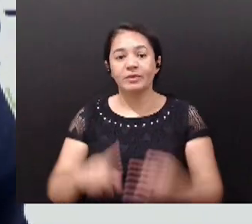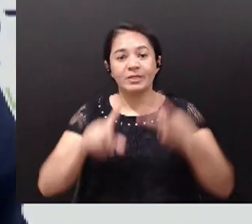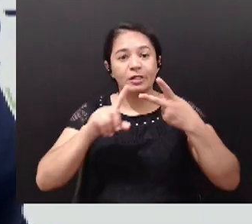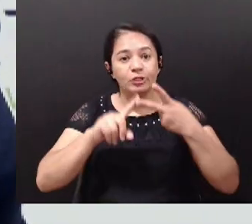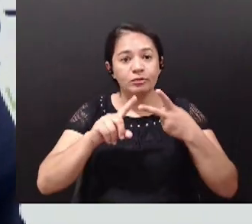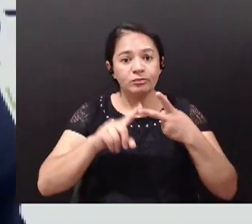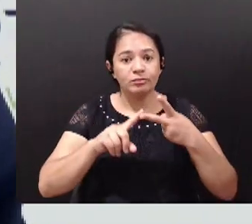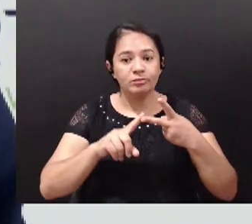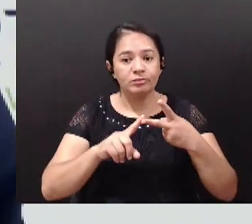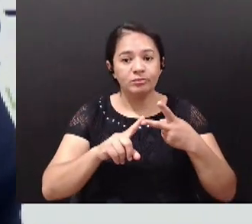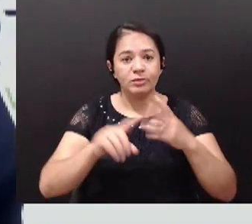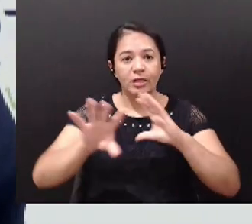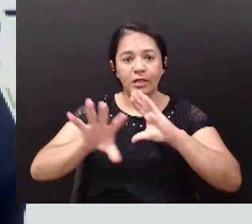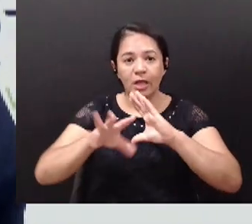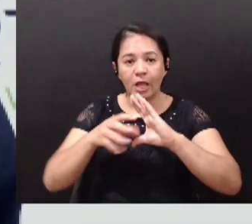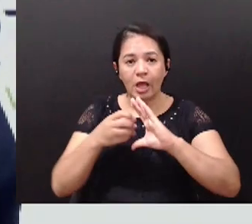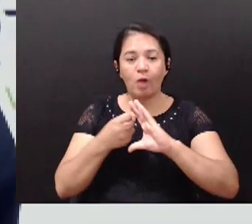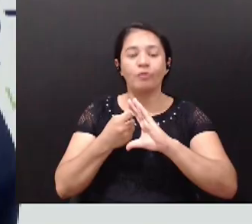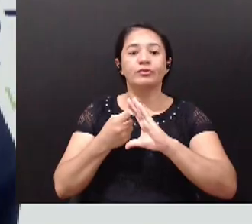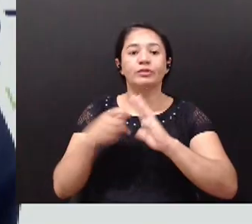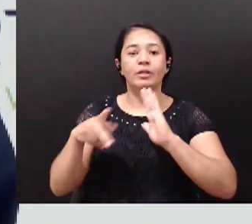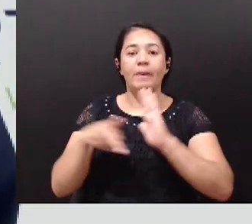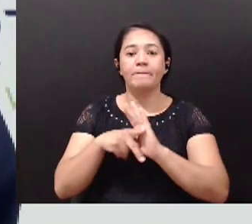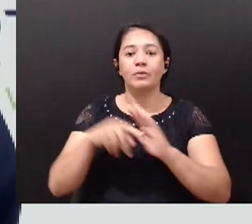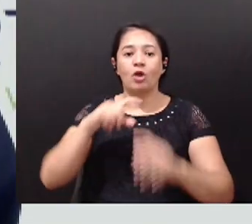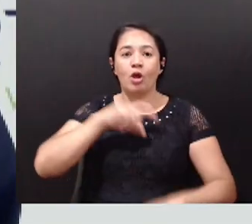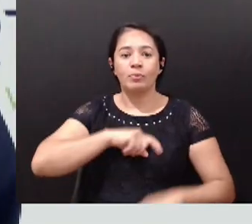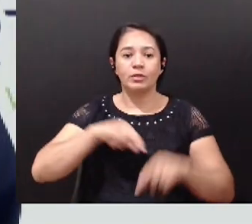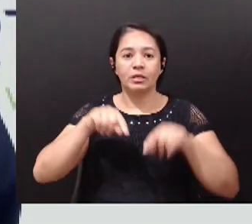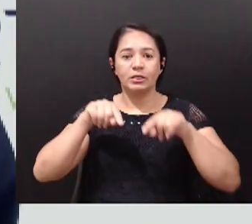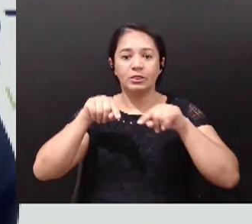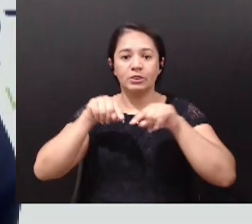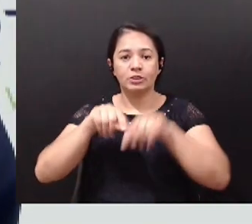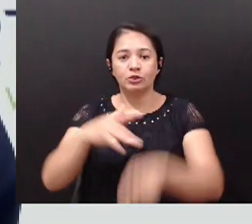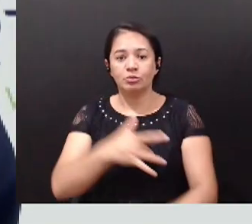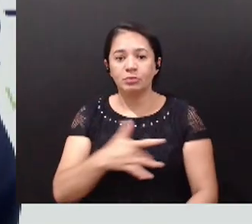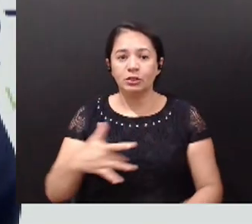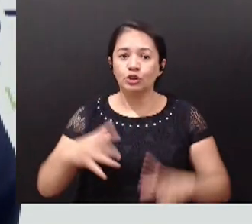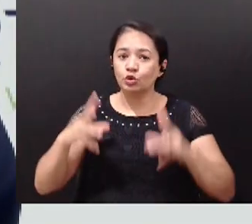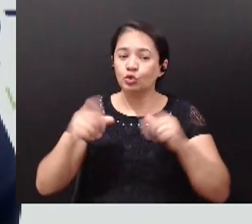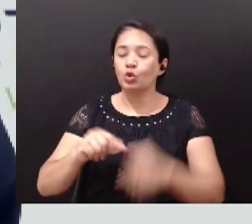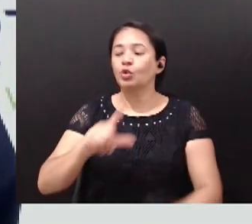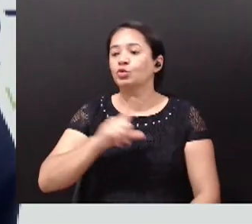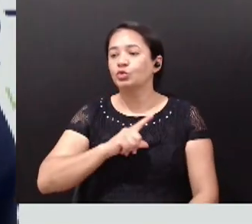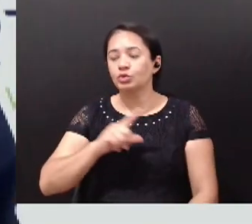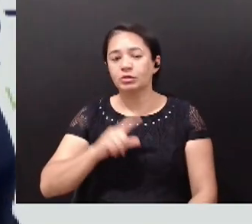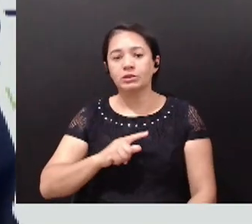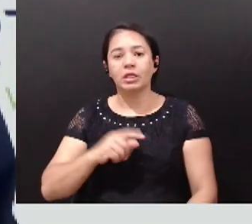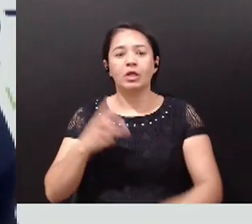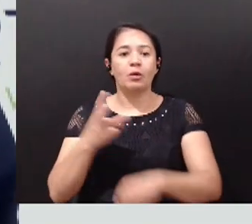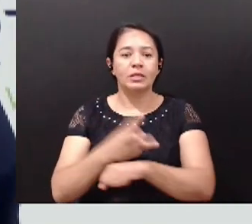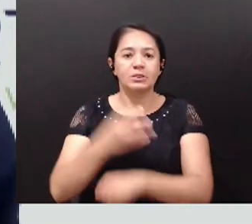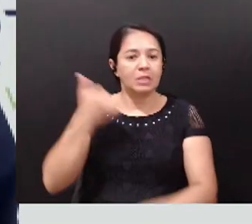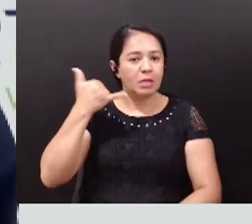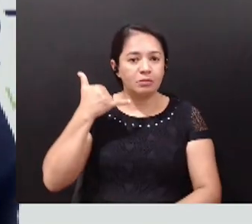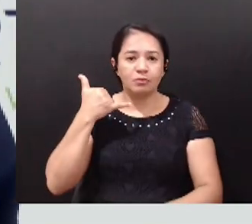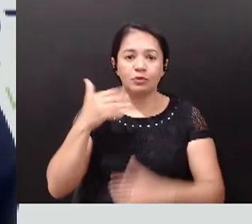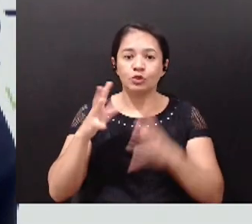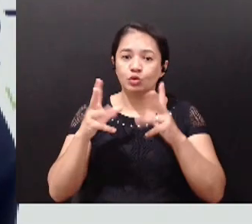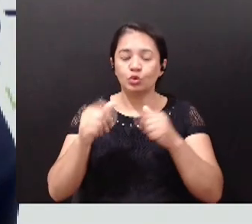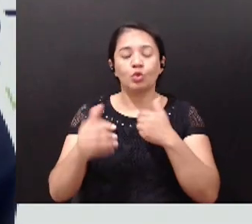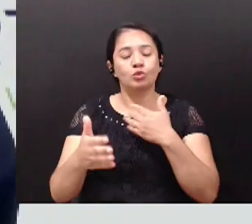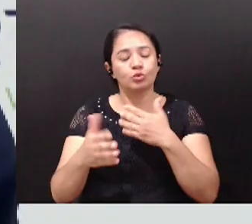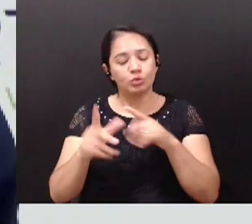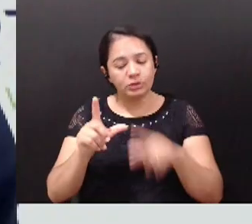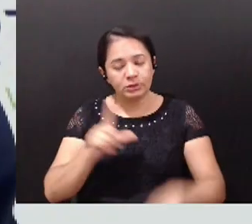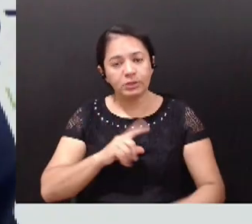do plano de saúde. Todos eles têm, é de fácil acesso por WhatsApp ou por telefone, e explicar o caso e,